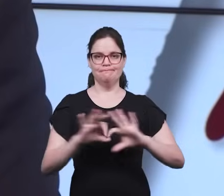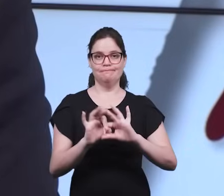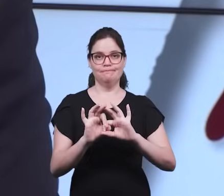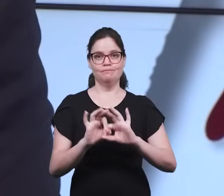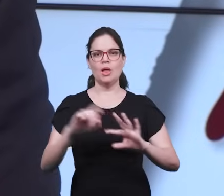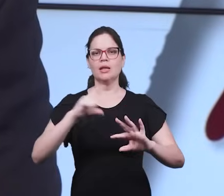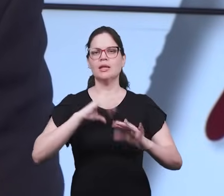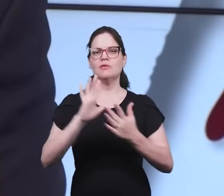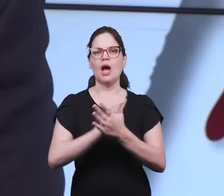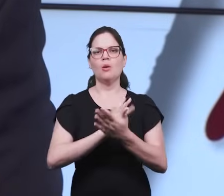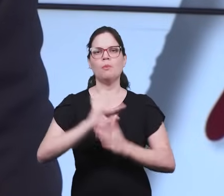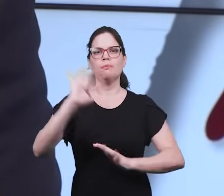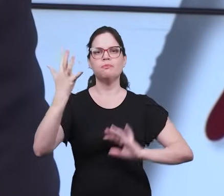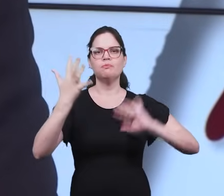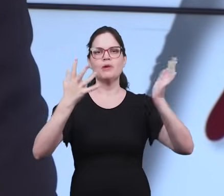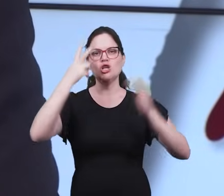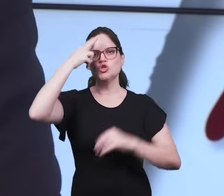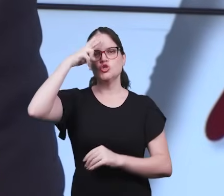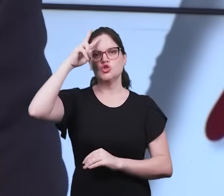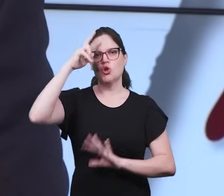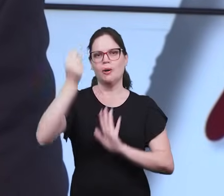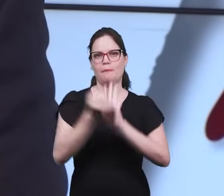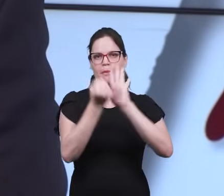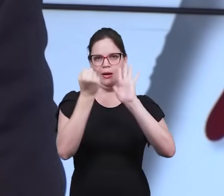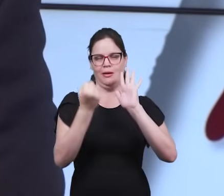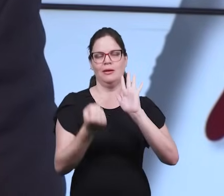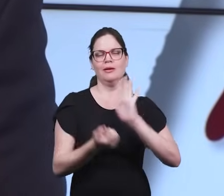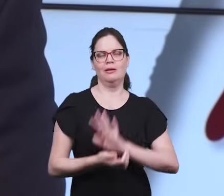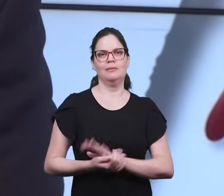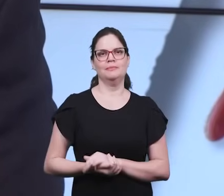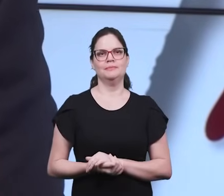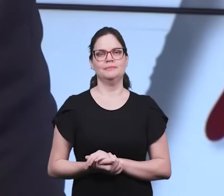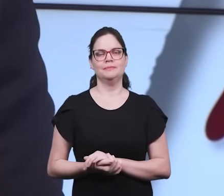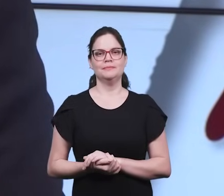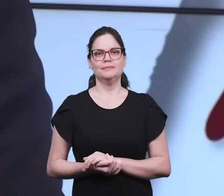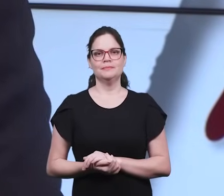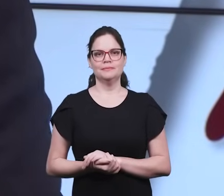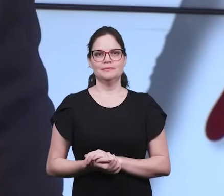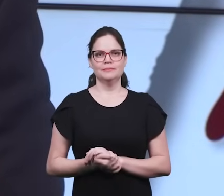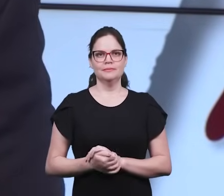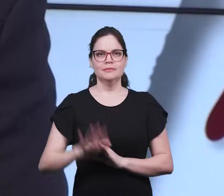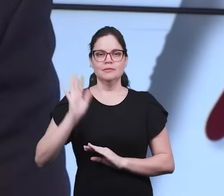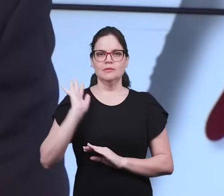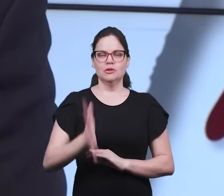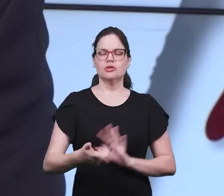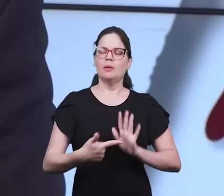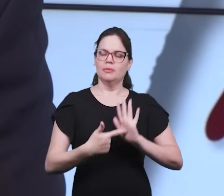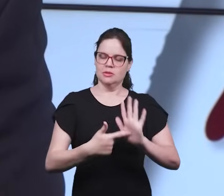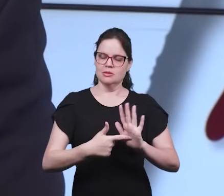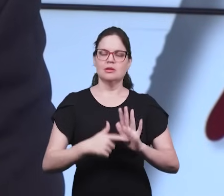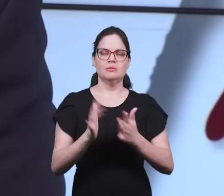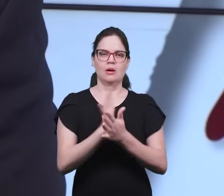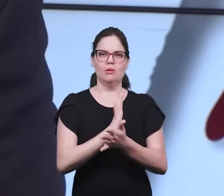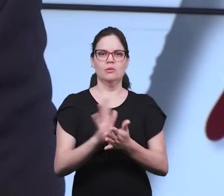que aconteceram nesse período, que estão aí na história, né? Então, já falamos aqui um pouco, mas eu vou ser breve e vou